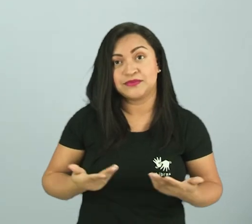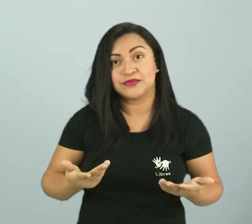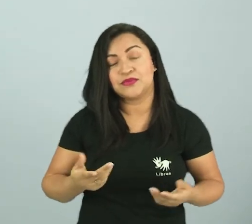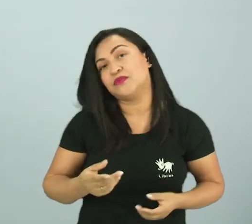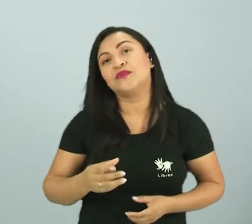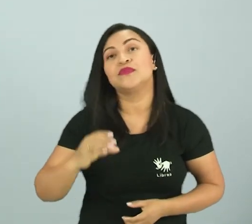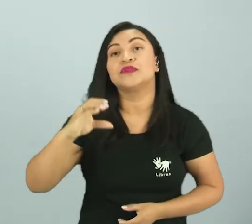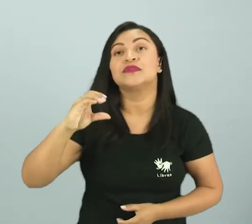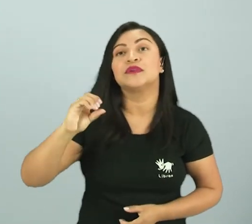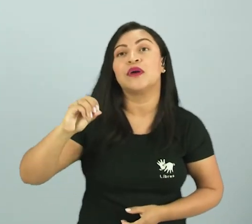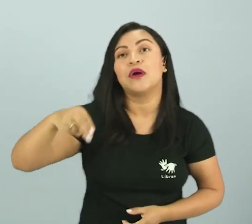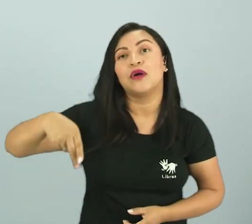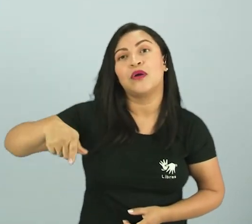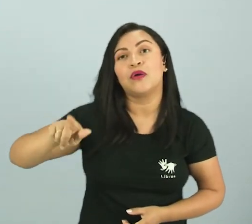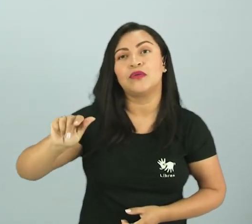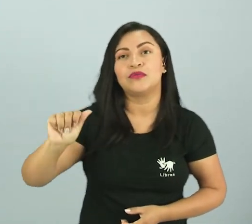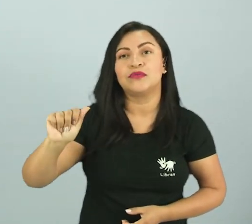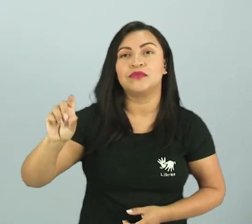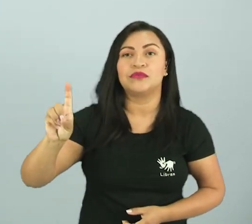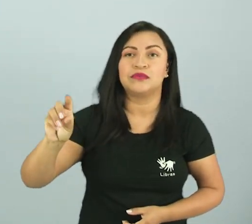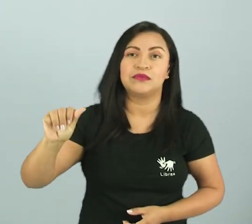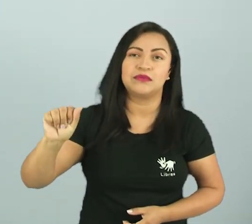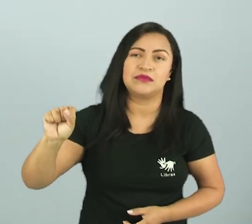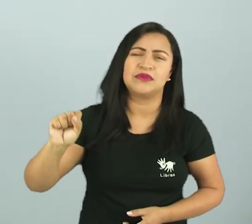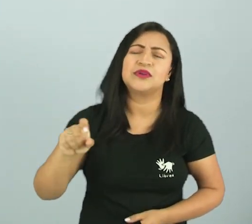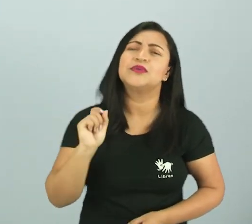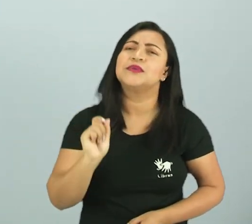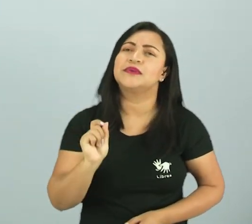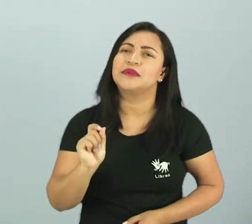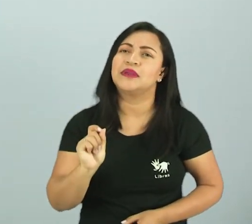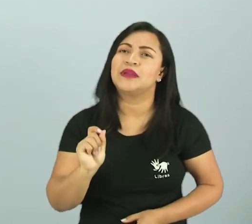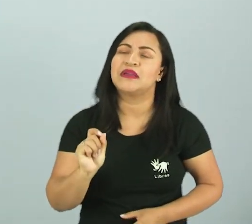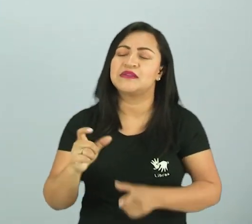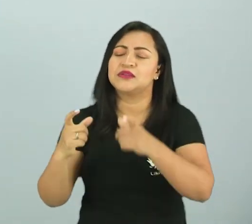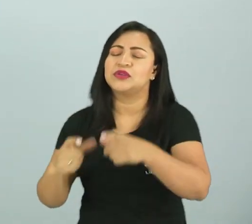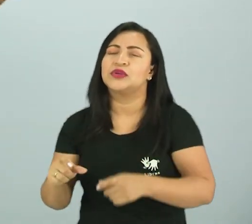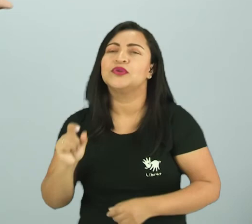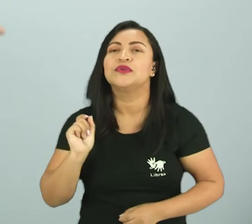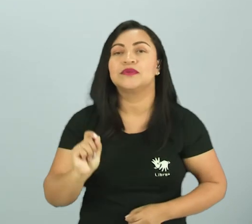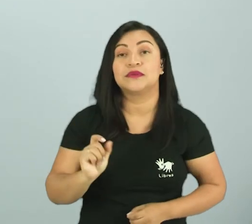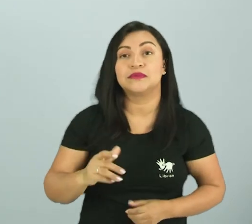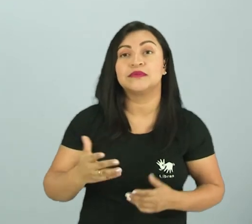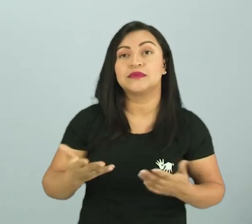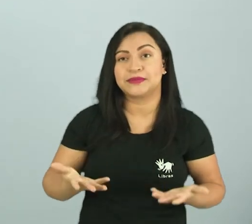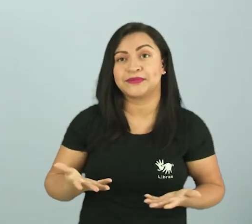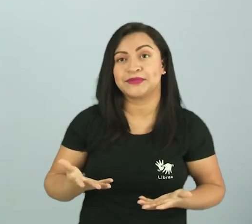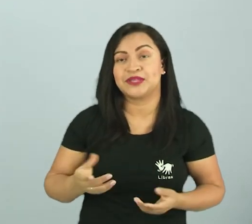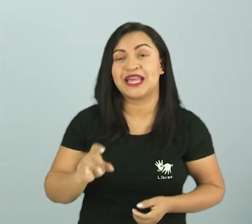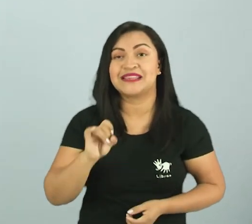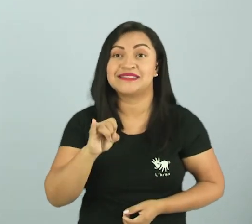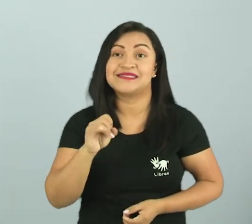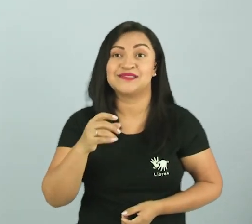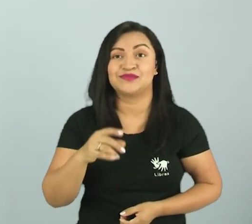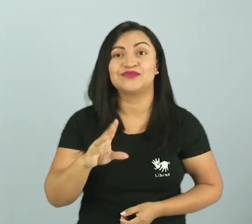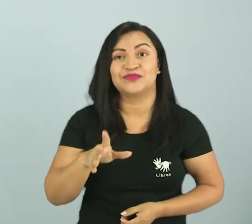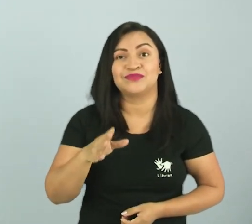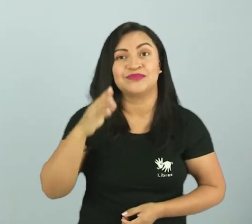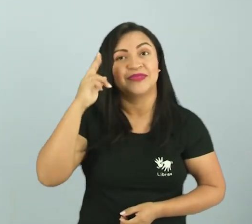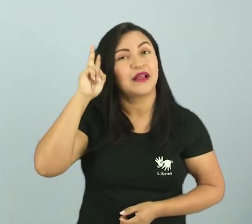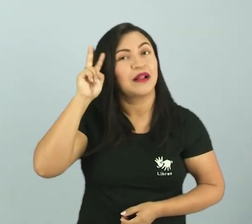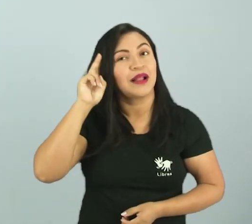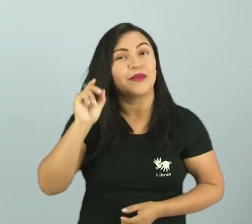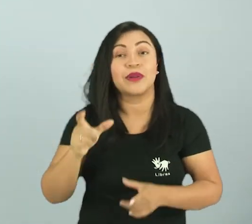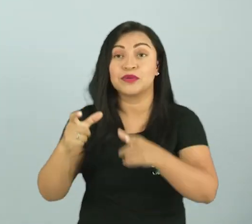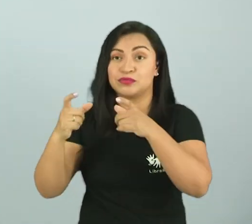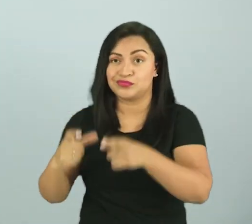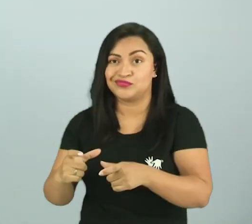que eu falei que eram as congadas? O que eram as congadas? De onde que era? Então, se a gente souber de onde é, a gente já